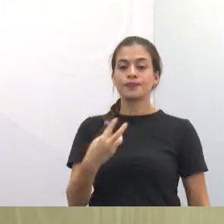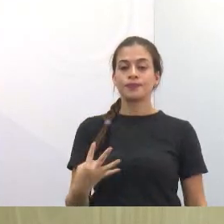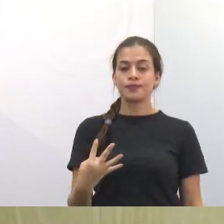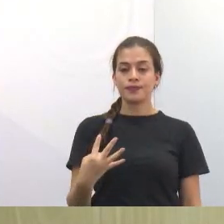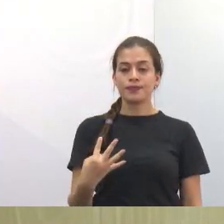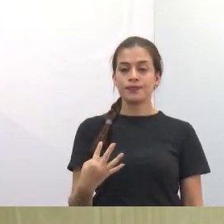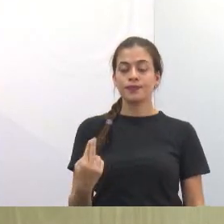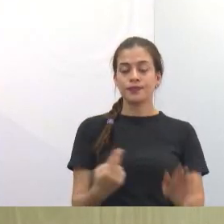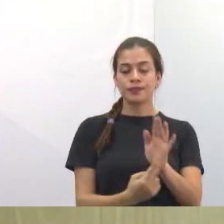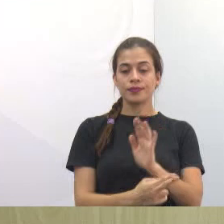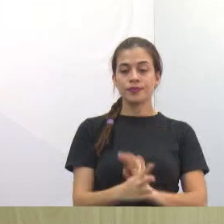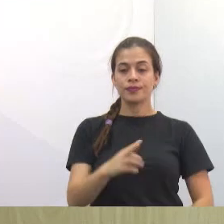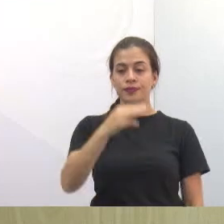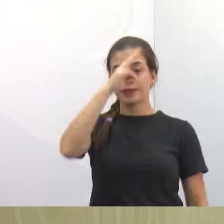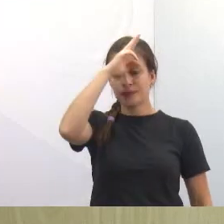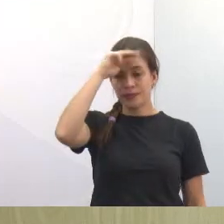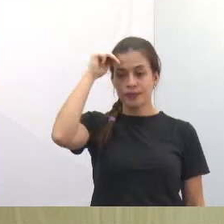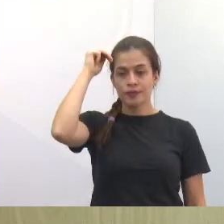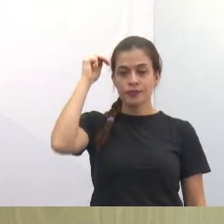Autoria Maria Amélia. Moção